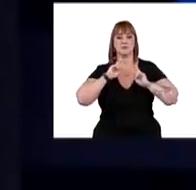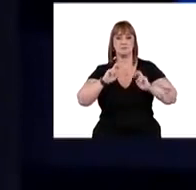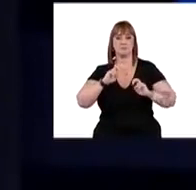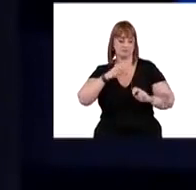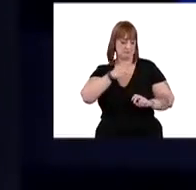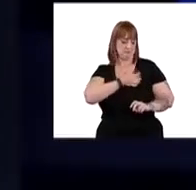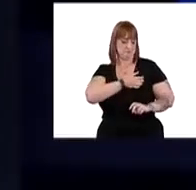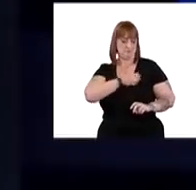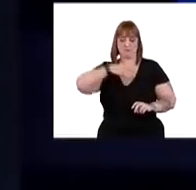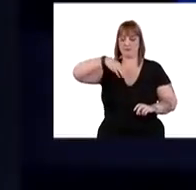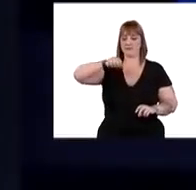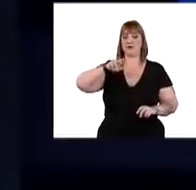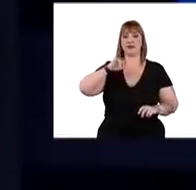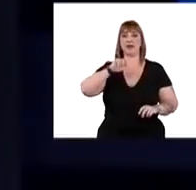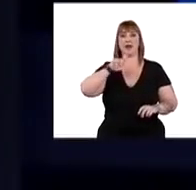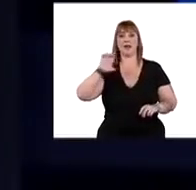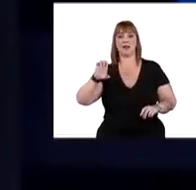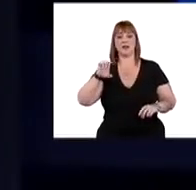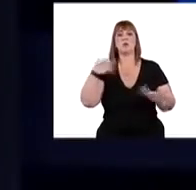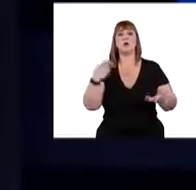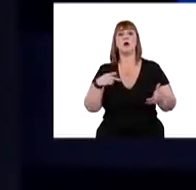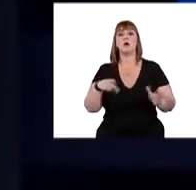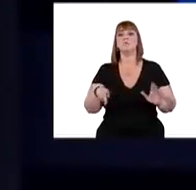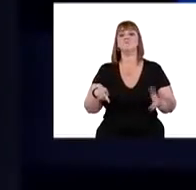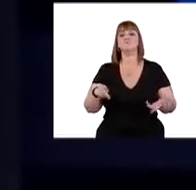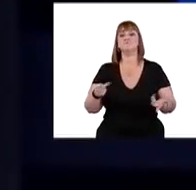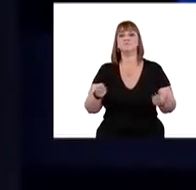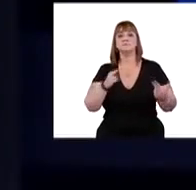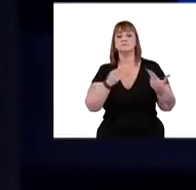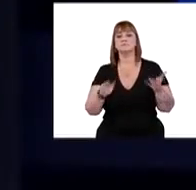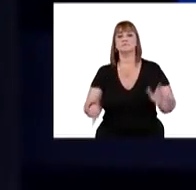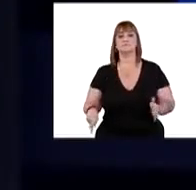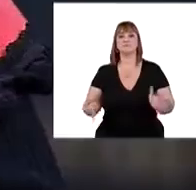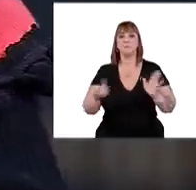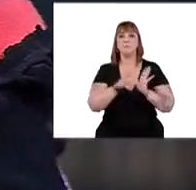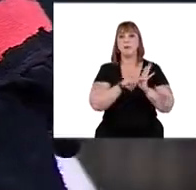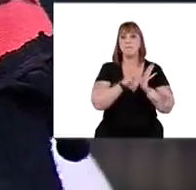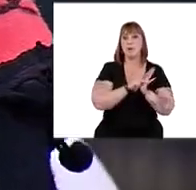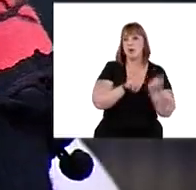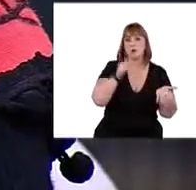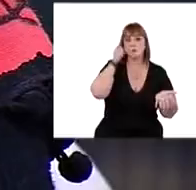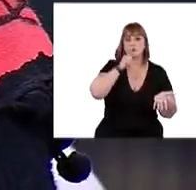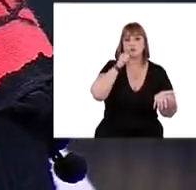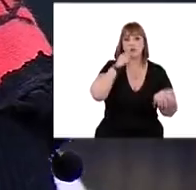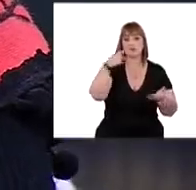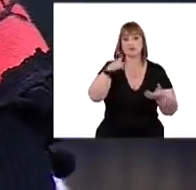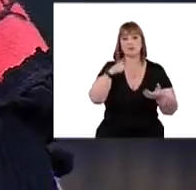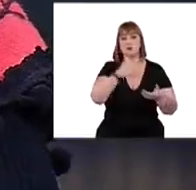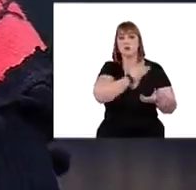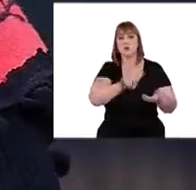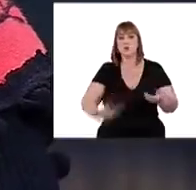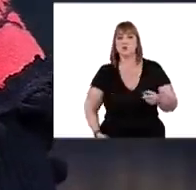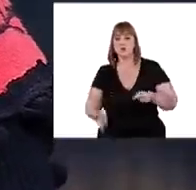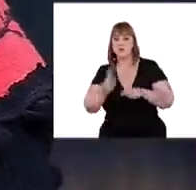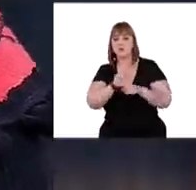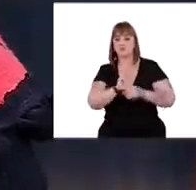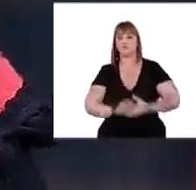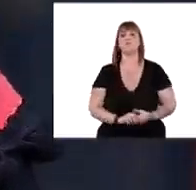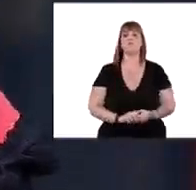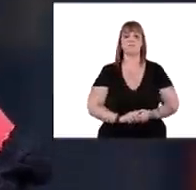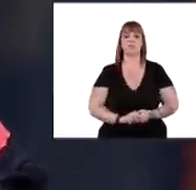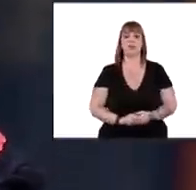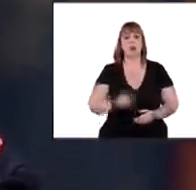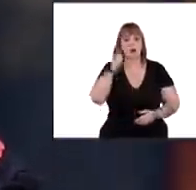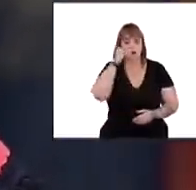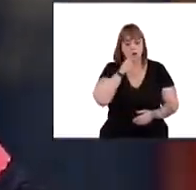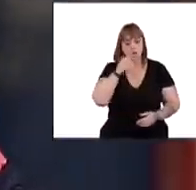Marielle. Qual seria o papel das mulheres no seu governo? Olha, as mulheres têm um